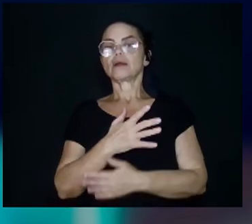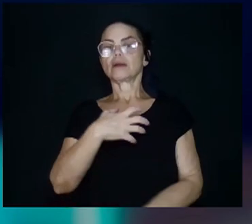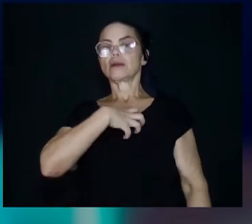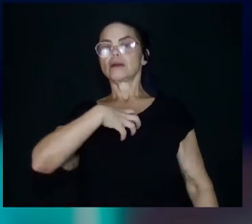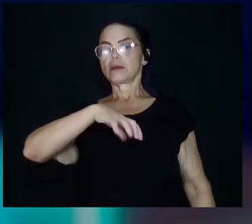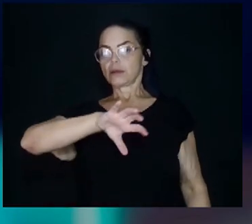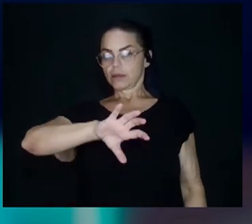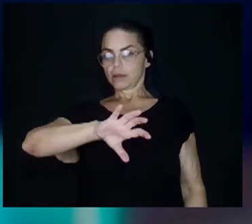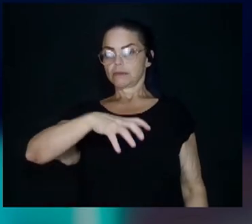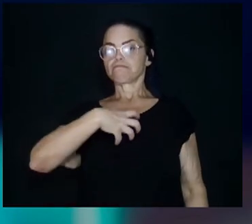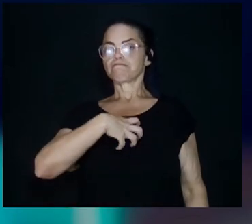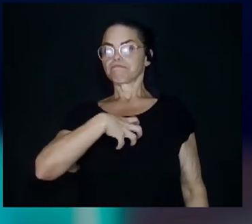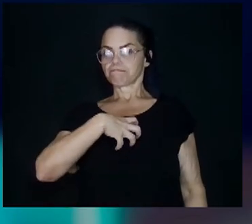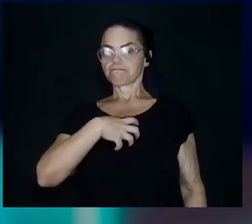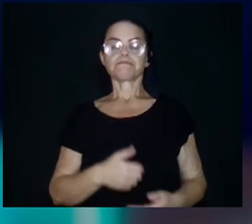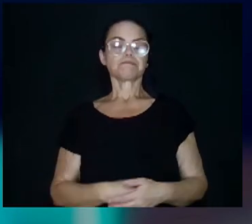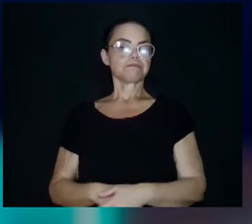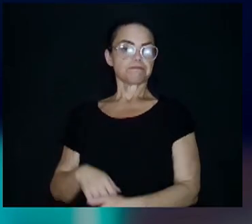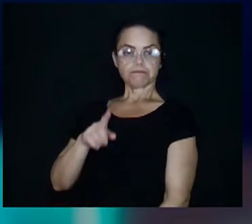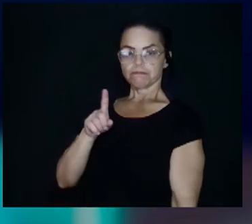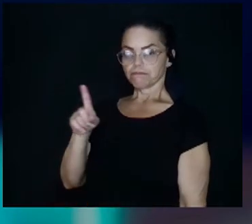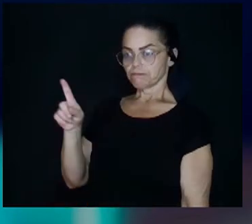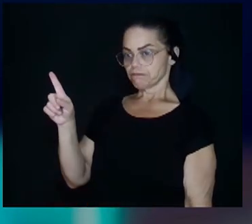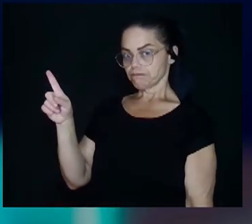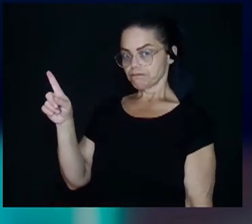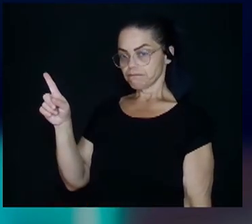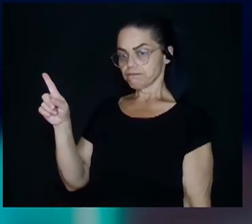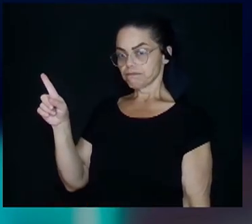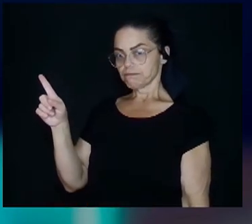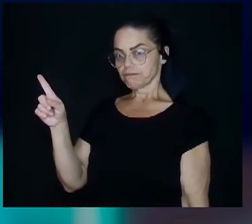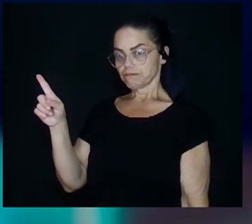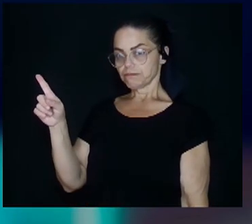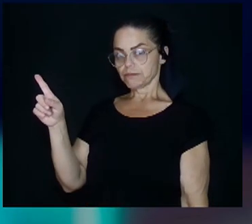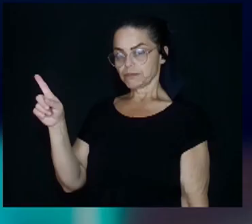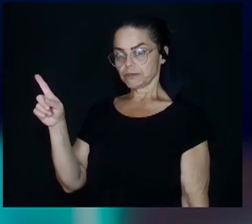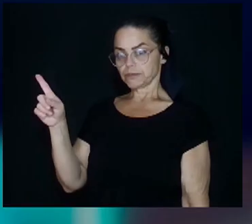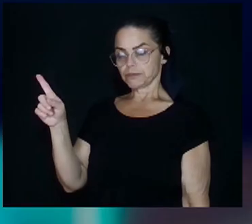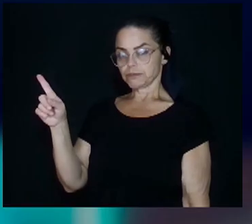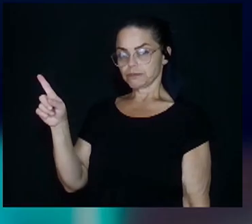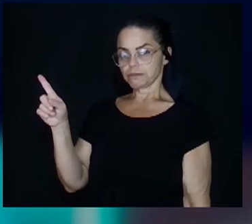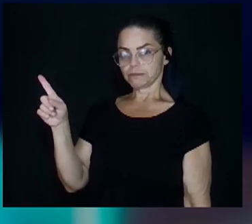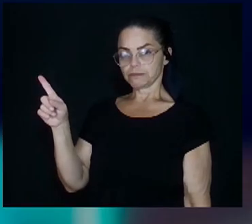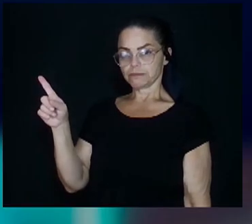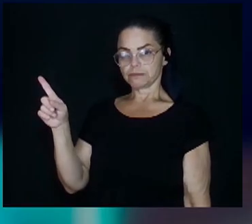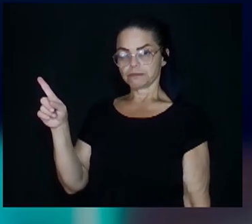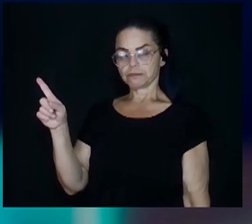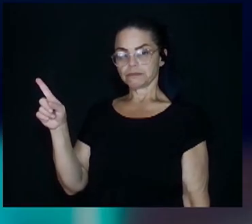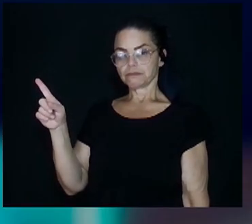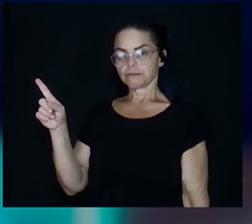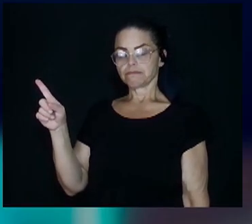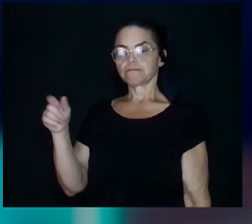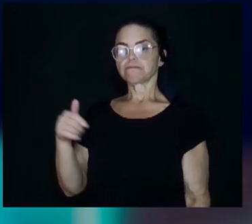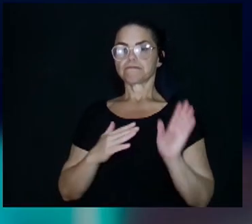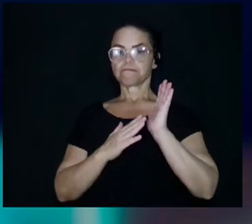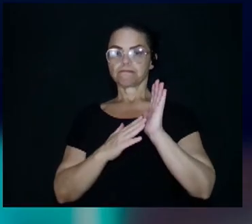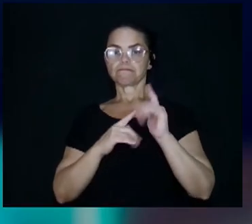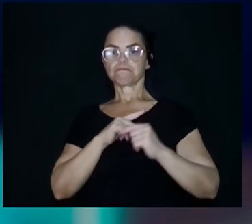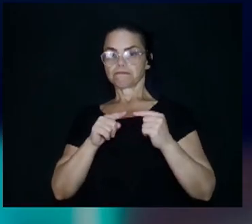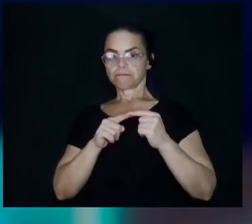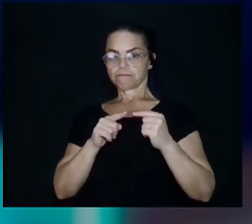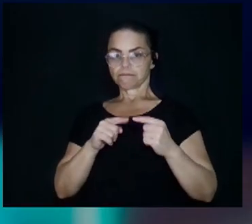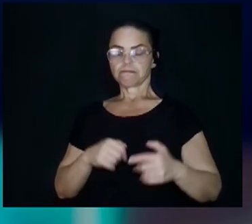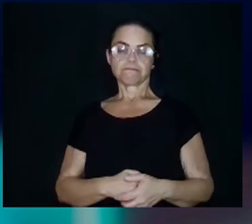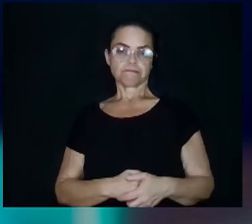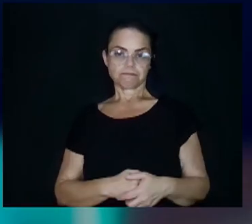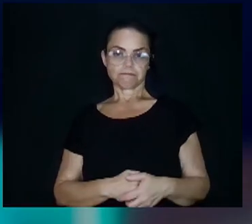Bahia. Aí agora, até pegando um pouco ainda mais o propósito dessa